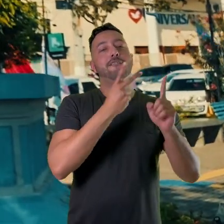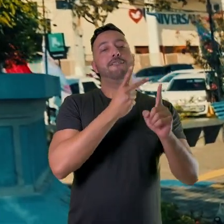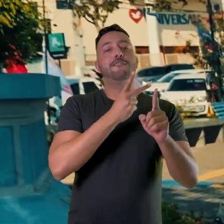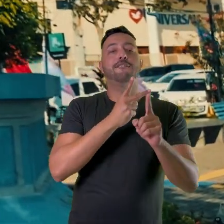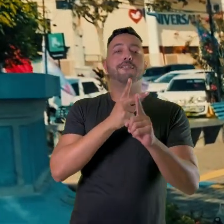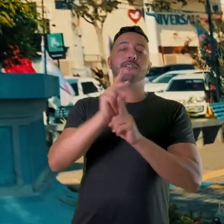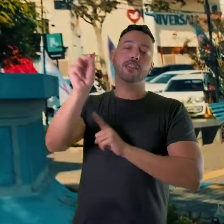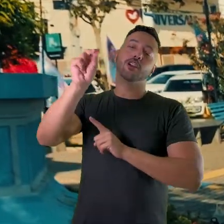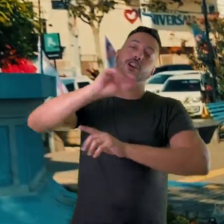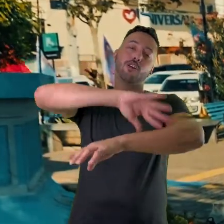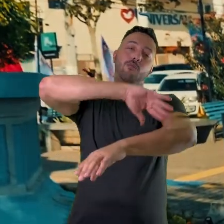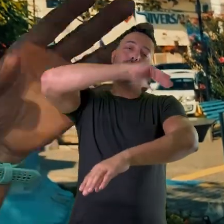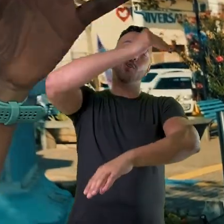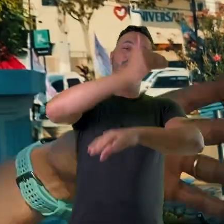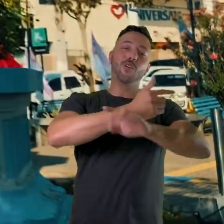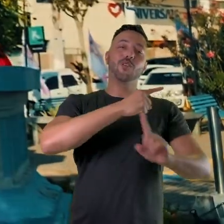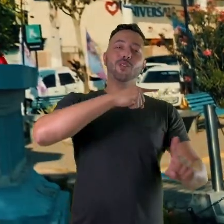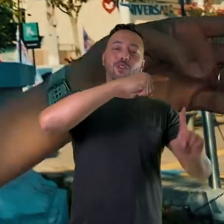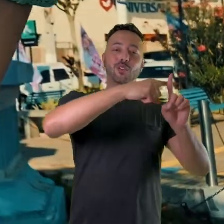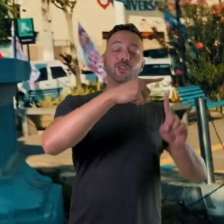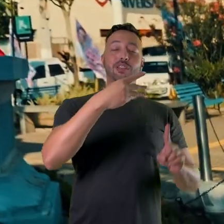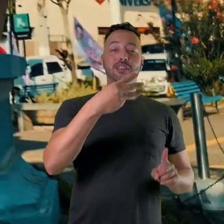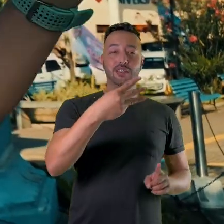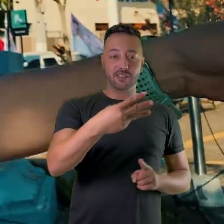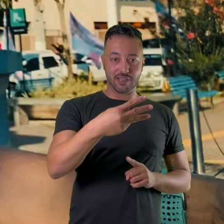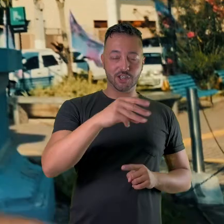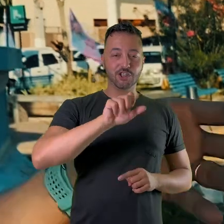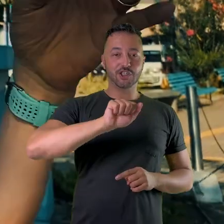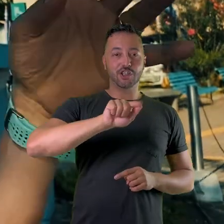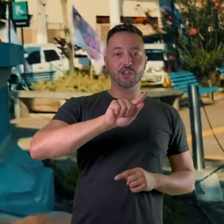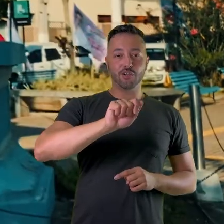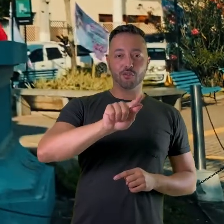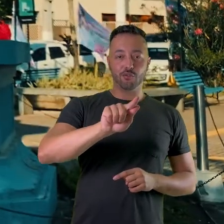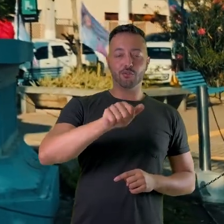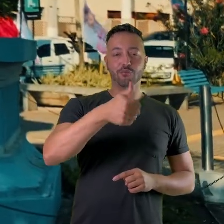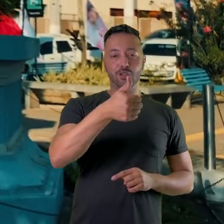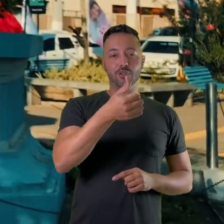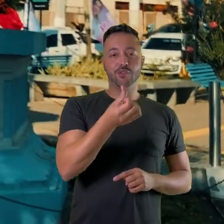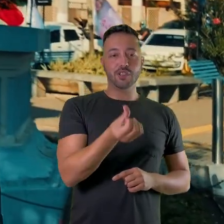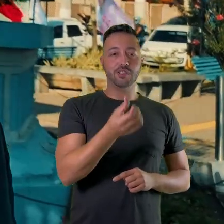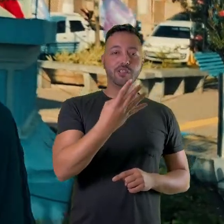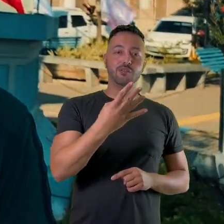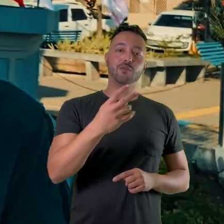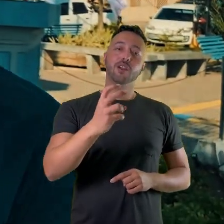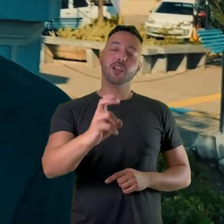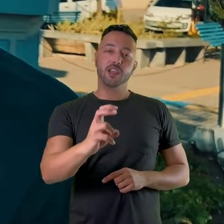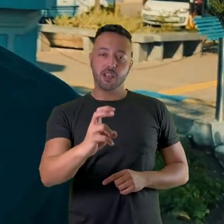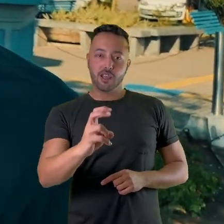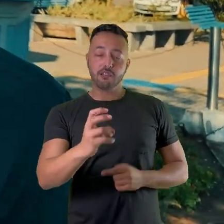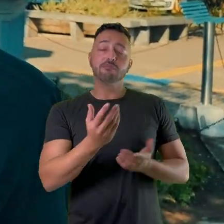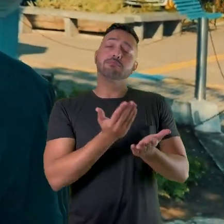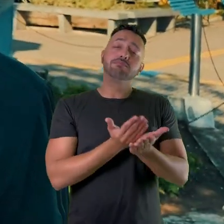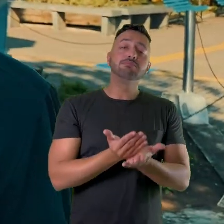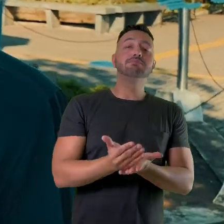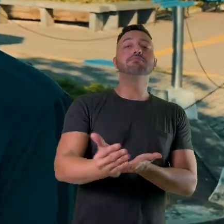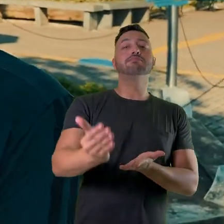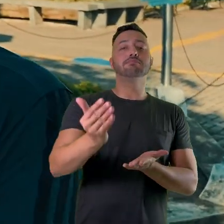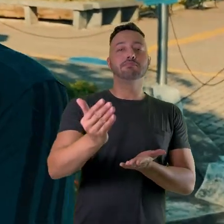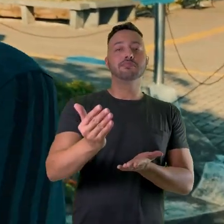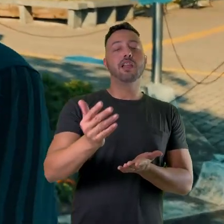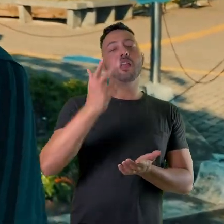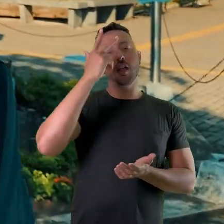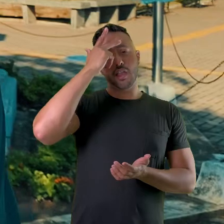no Monte das Tabocas, em 3 de agosto de 1645. Inicialmente,